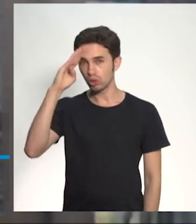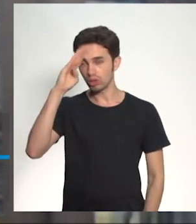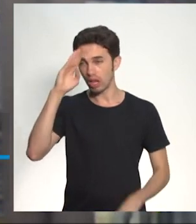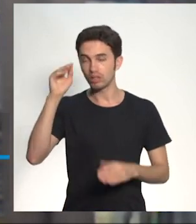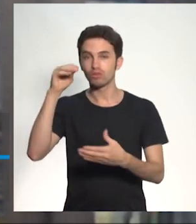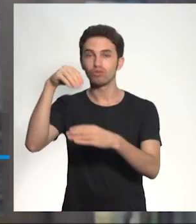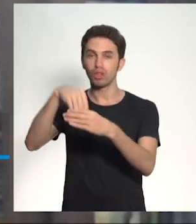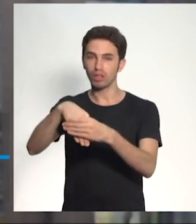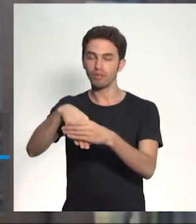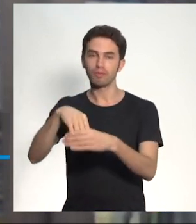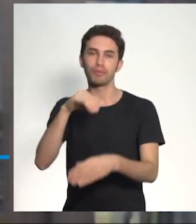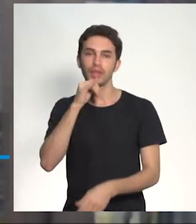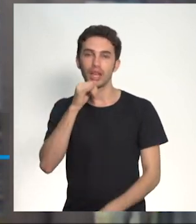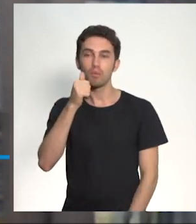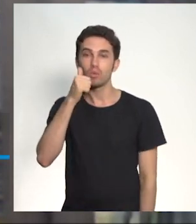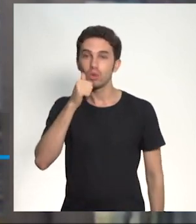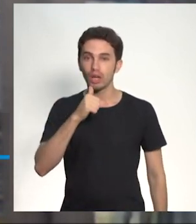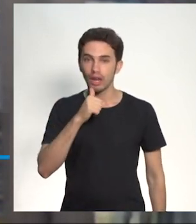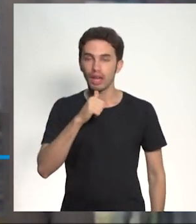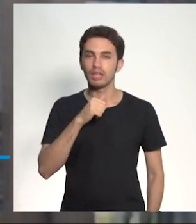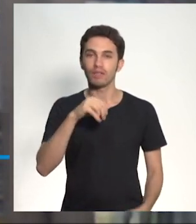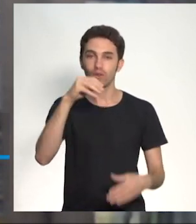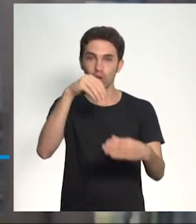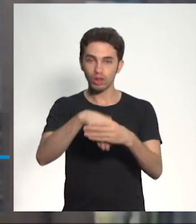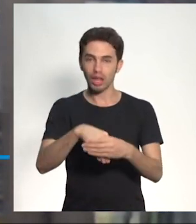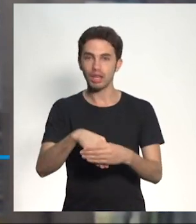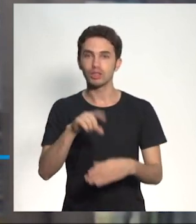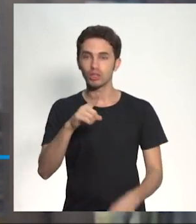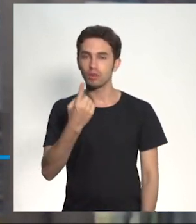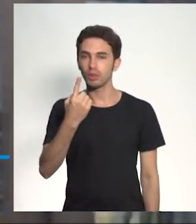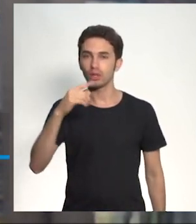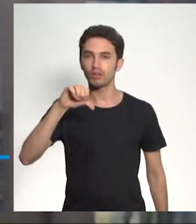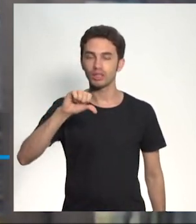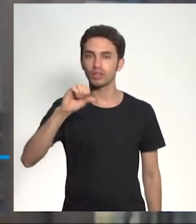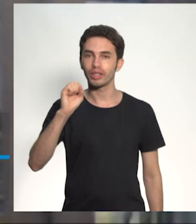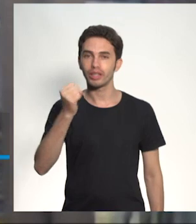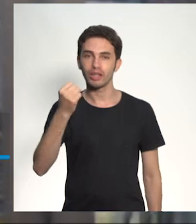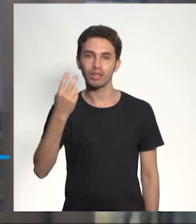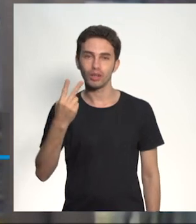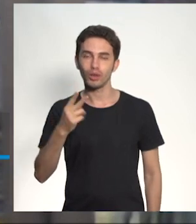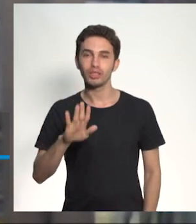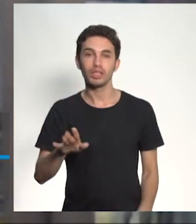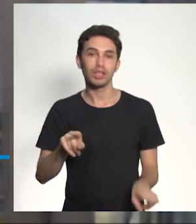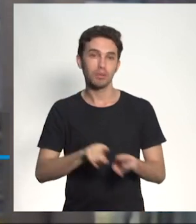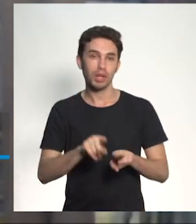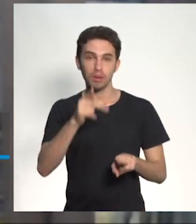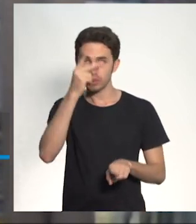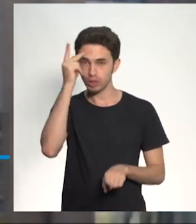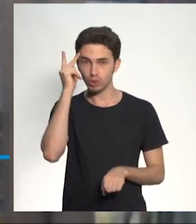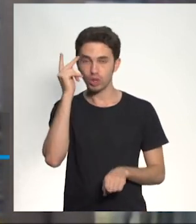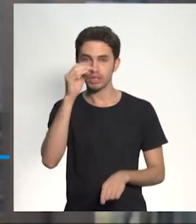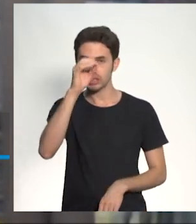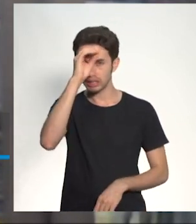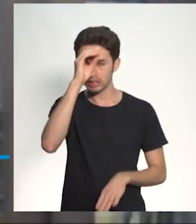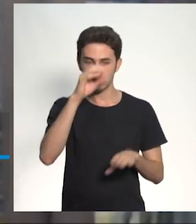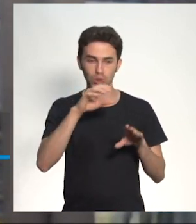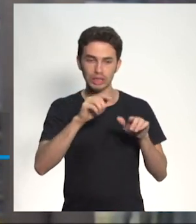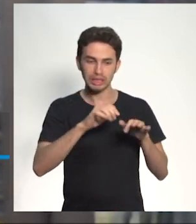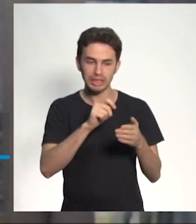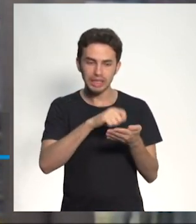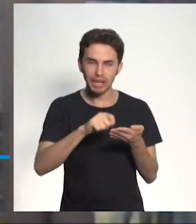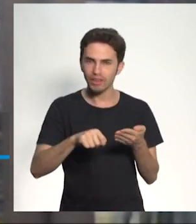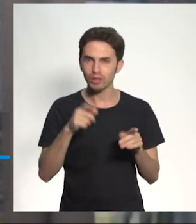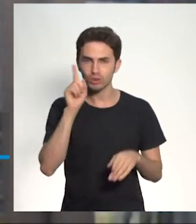tiveram direito em 1932 ao voto, né? E as pessoas analfabetas só em 1988.